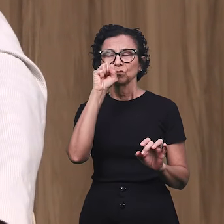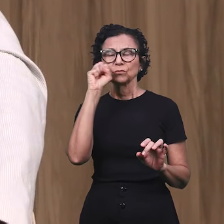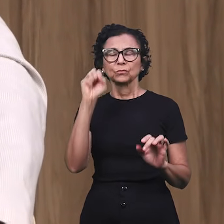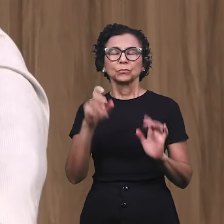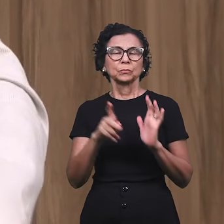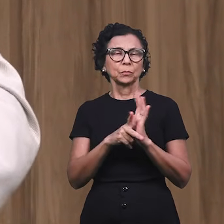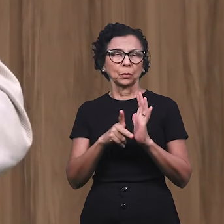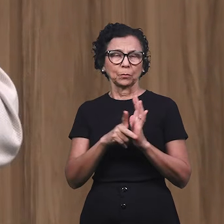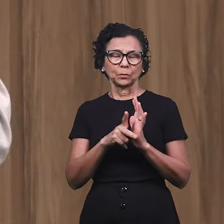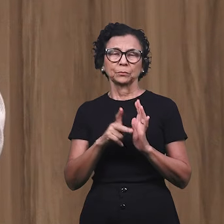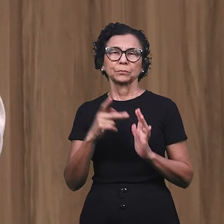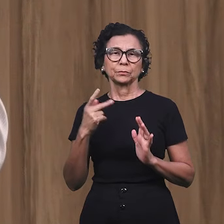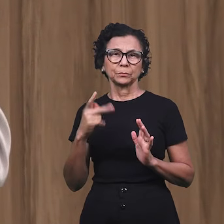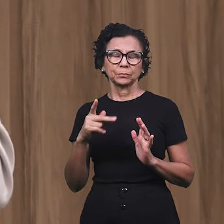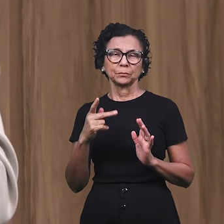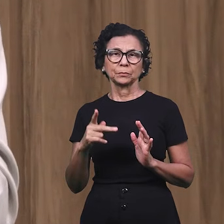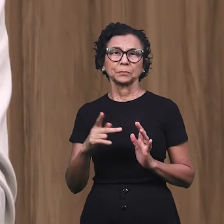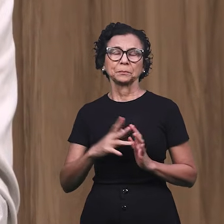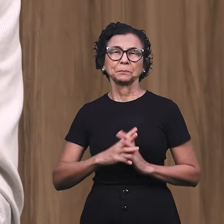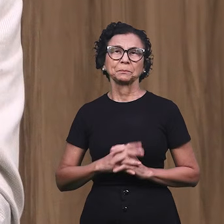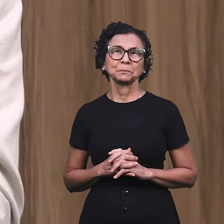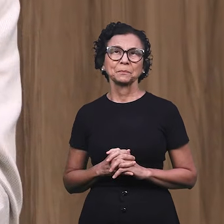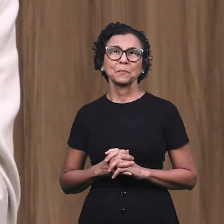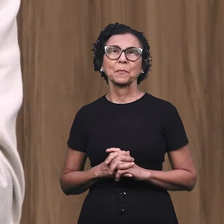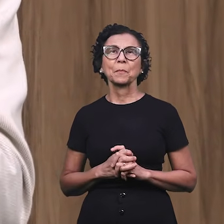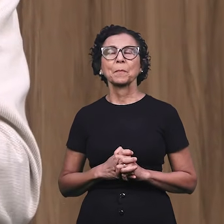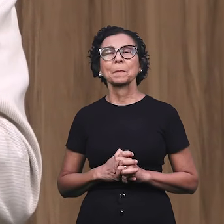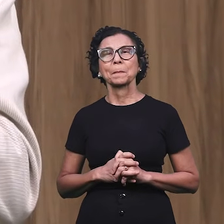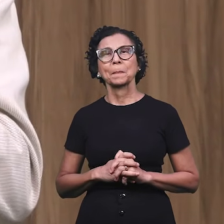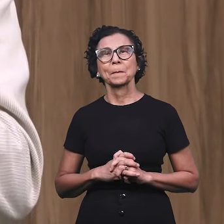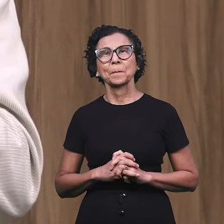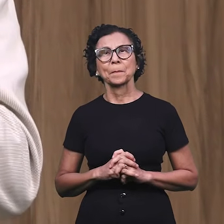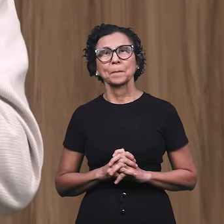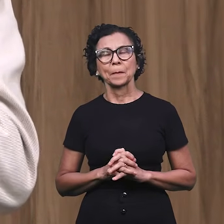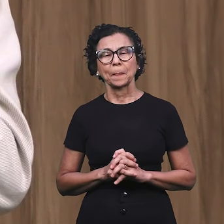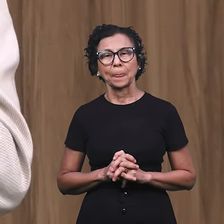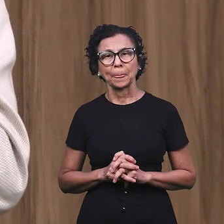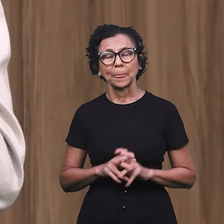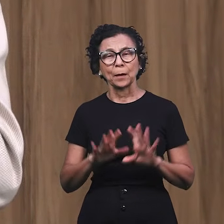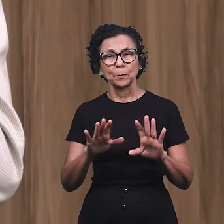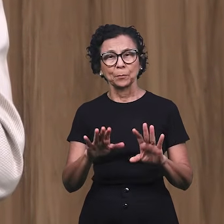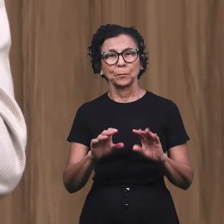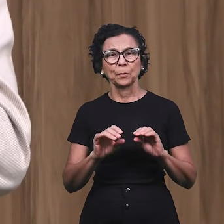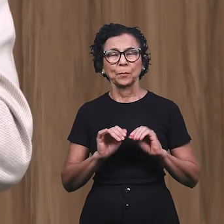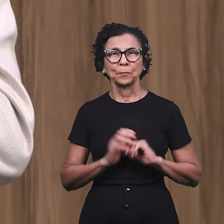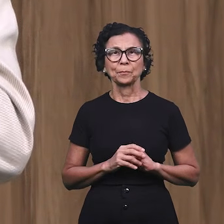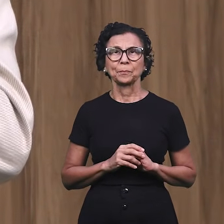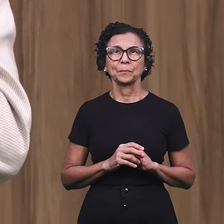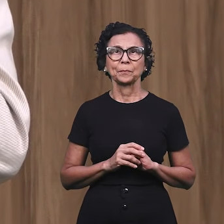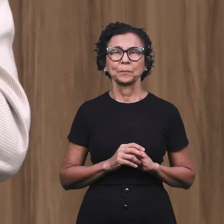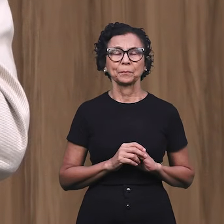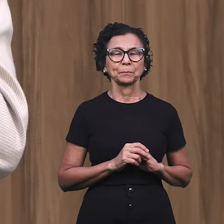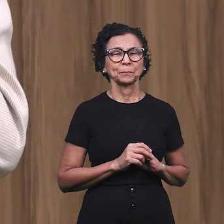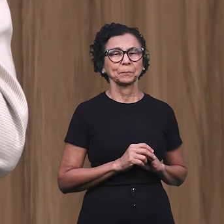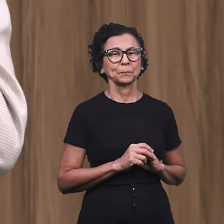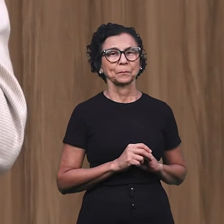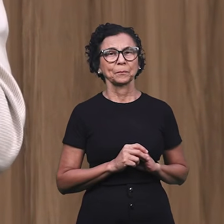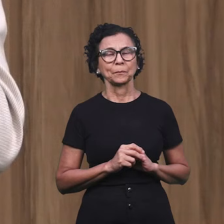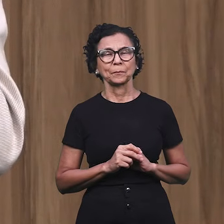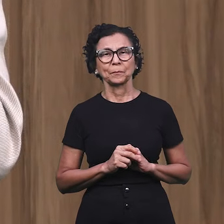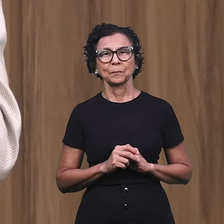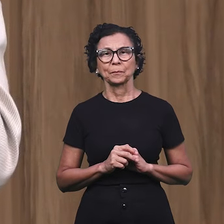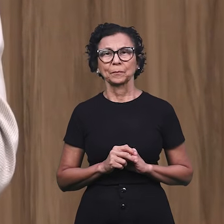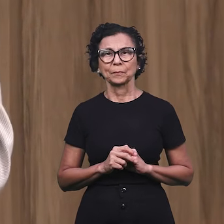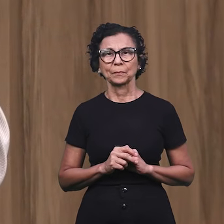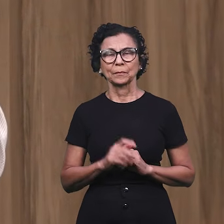não é verdade? Ela tem um cheiro próprio. Então, primeiro assim, antes de falar até nisso, como aqui ele está usando muita madeira